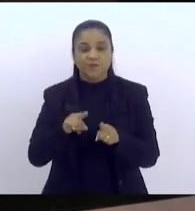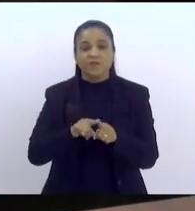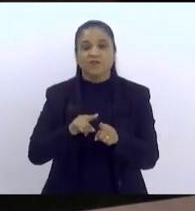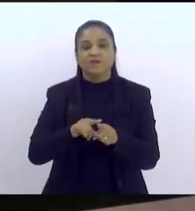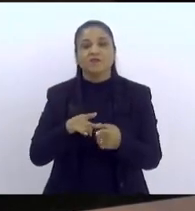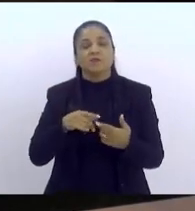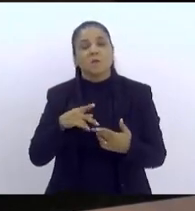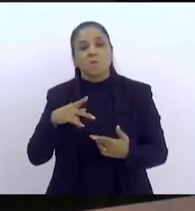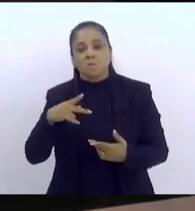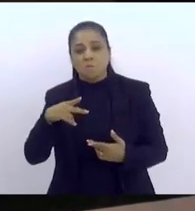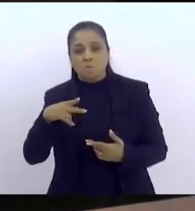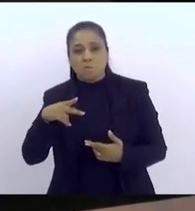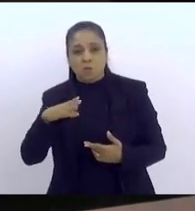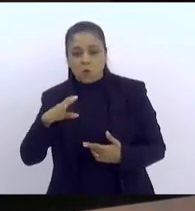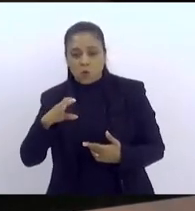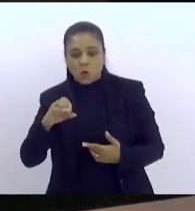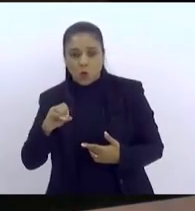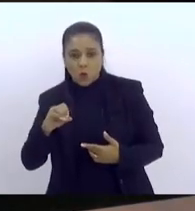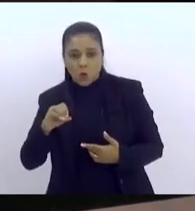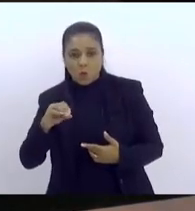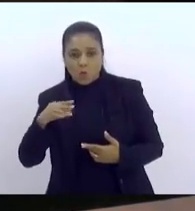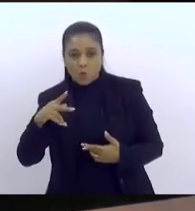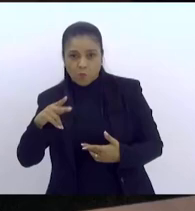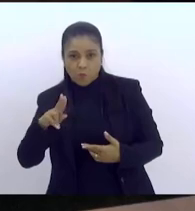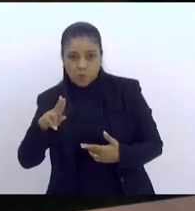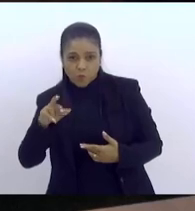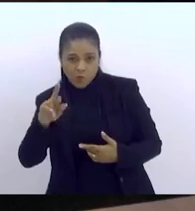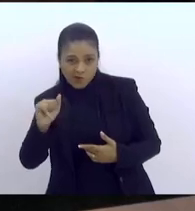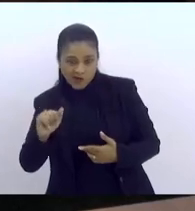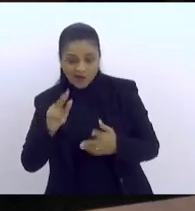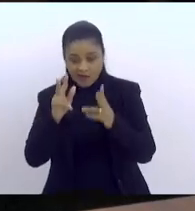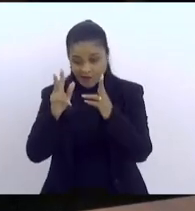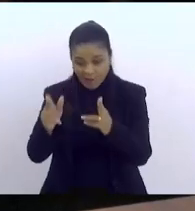comida japonesa já está para o Brasil